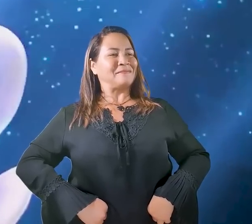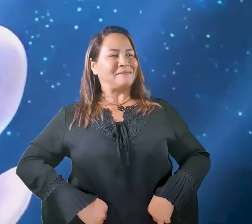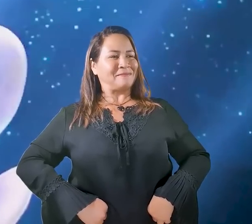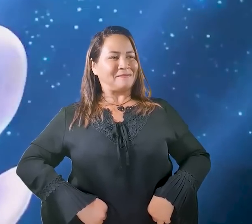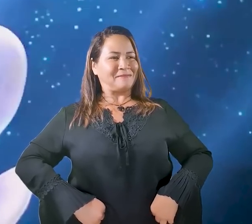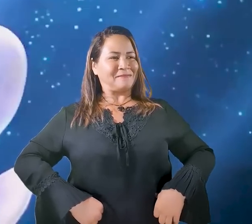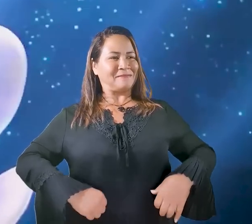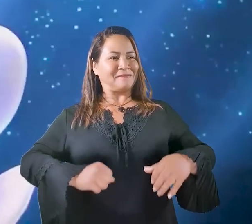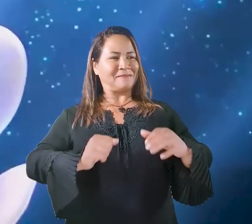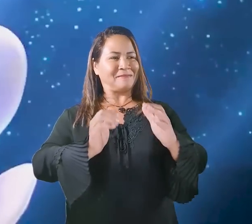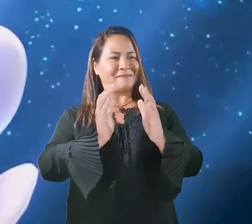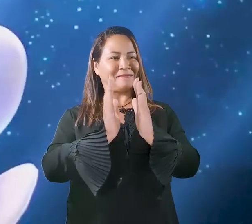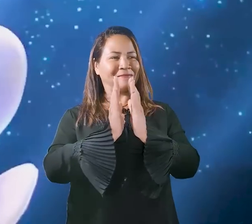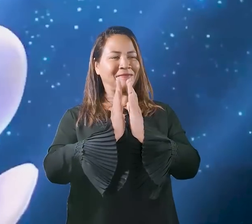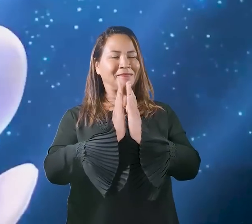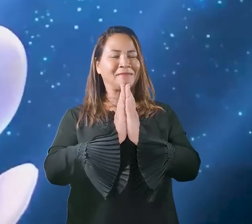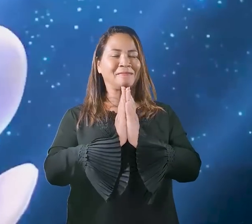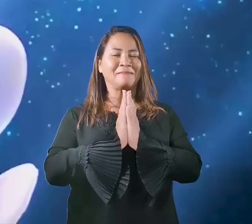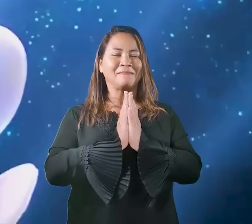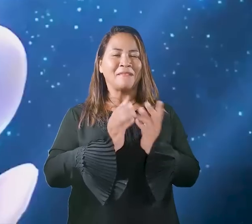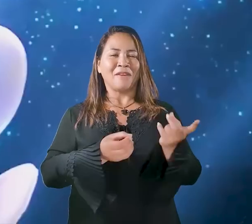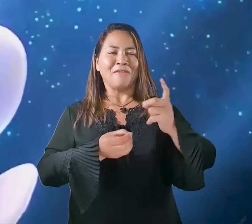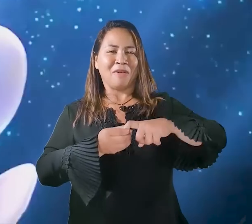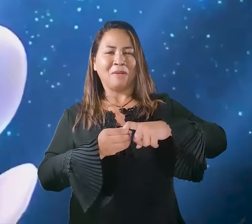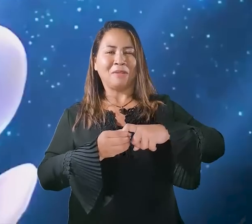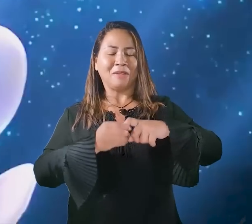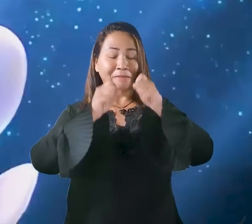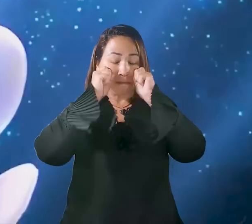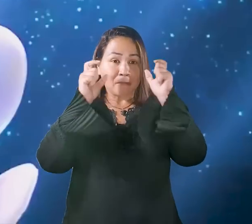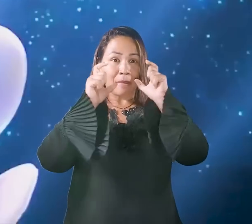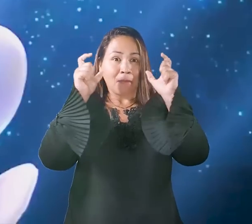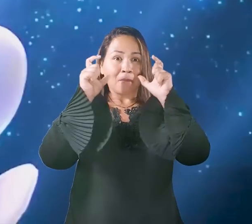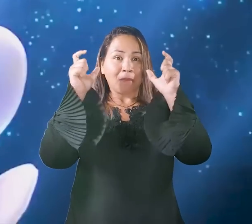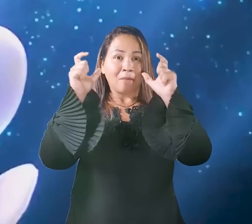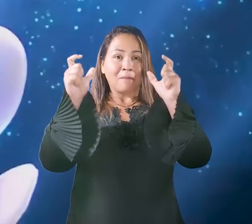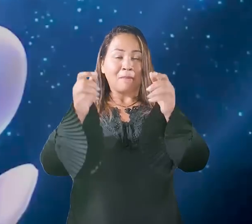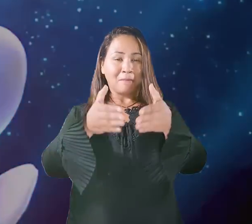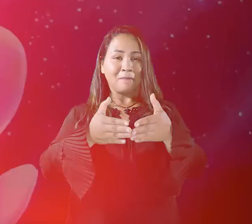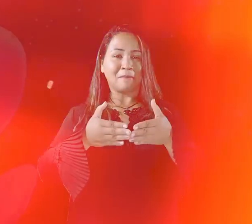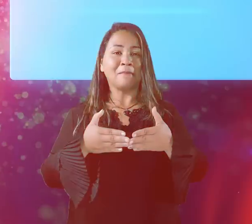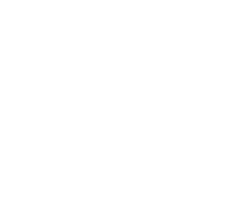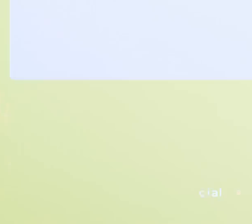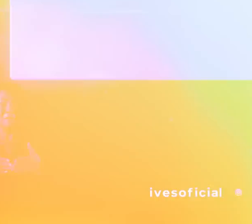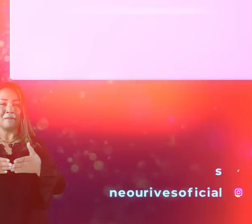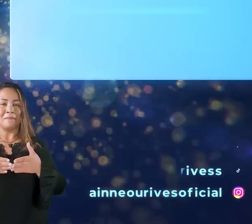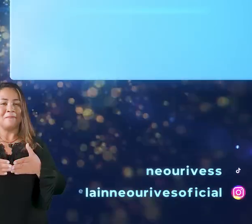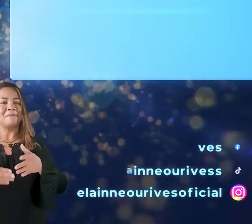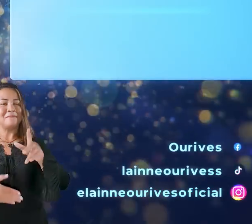Volta. Abre o olho. Isso.